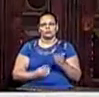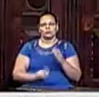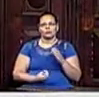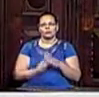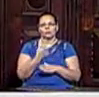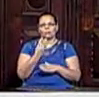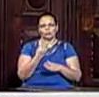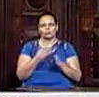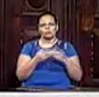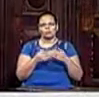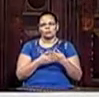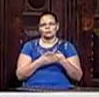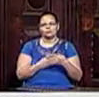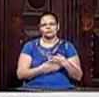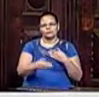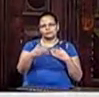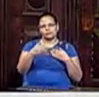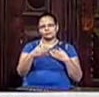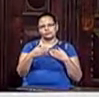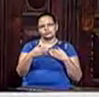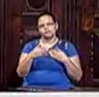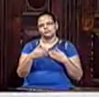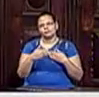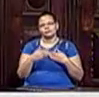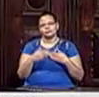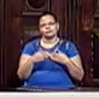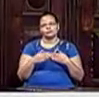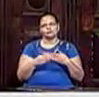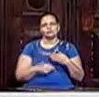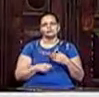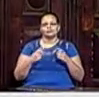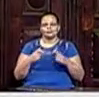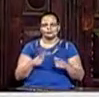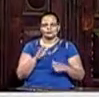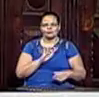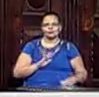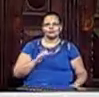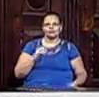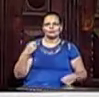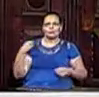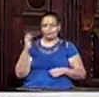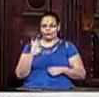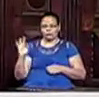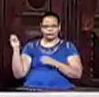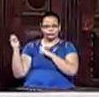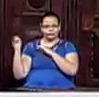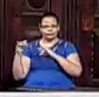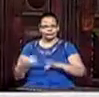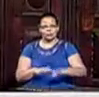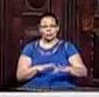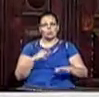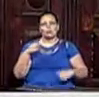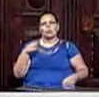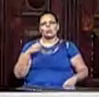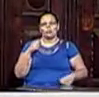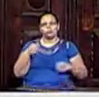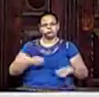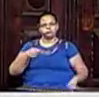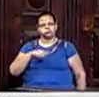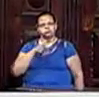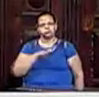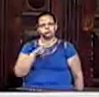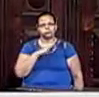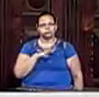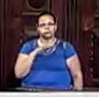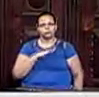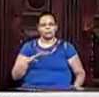a partir da invasão francesa, que obrigou os portugueses